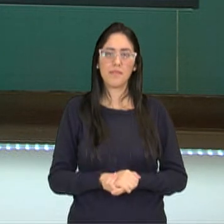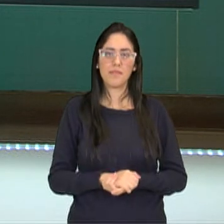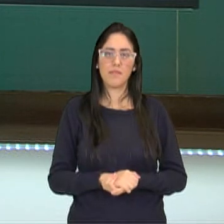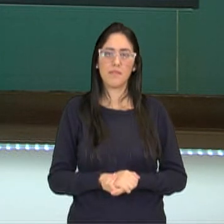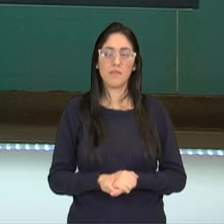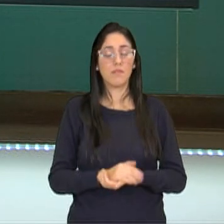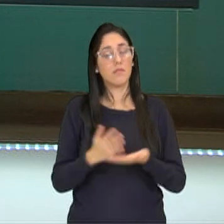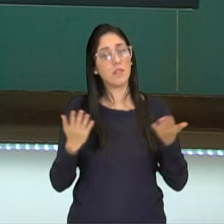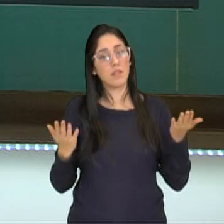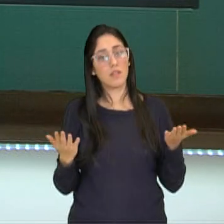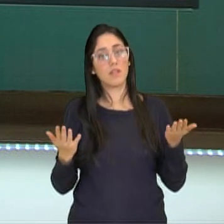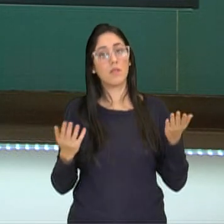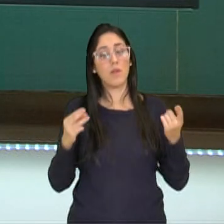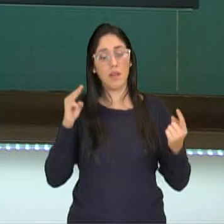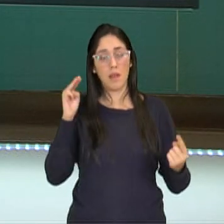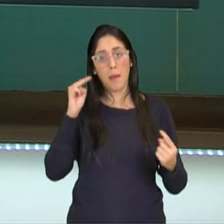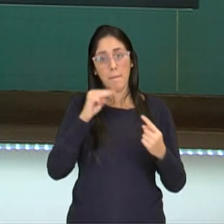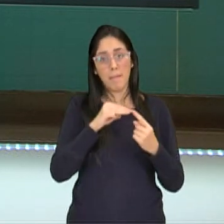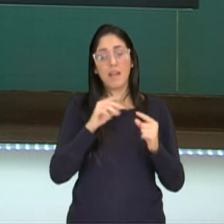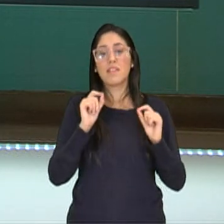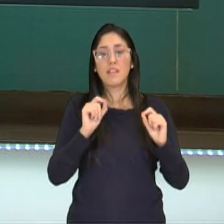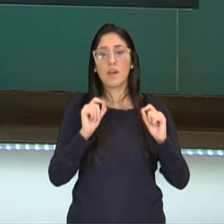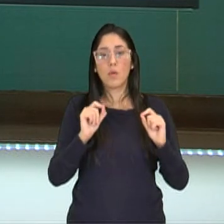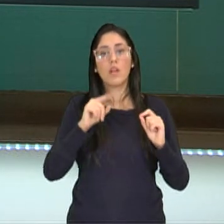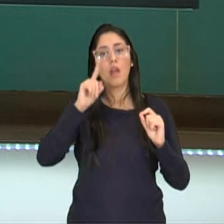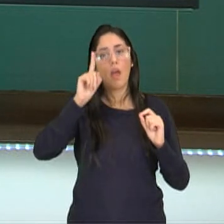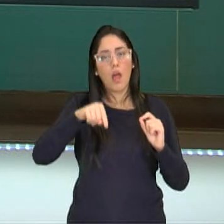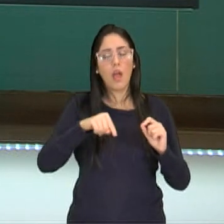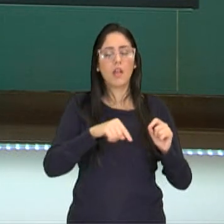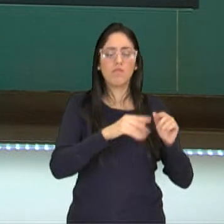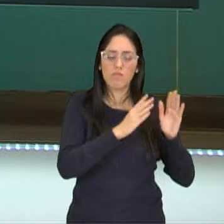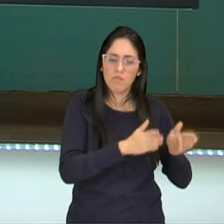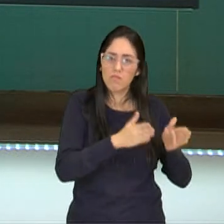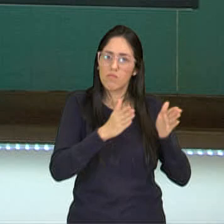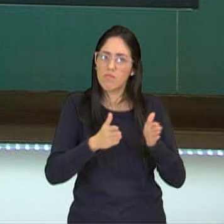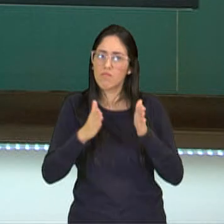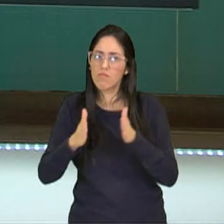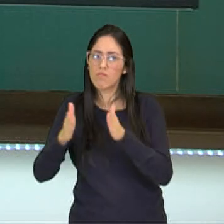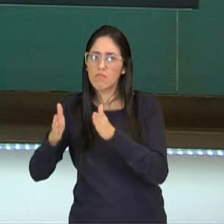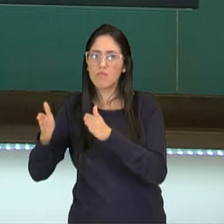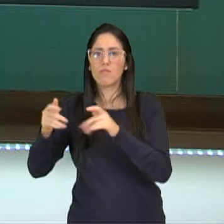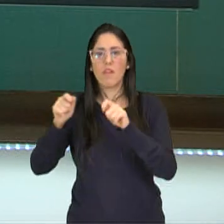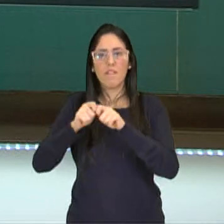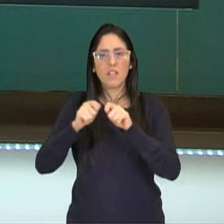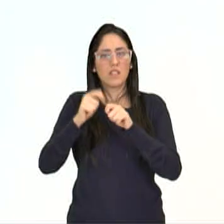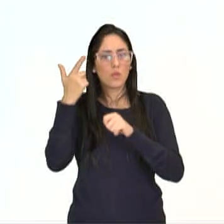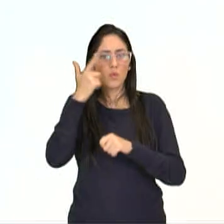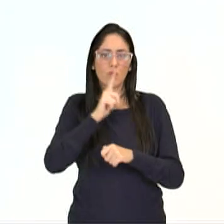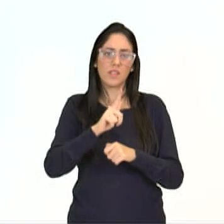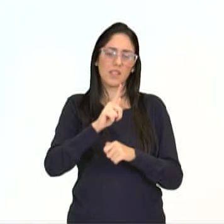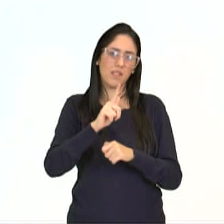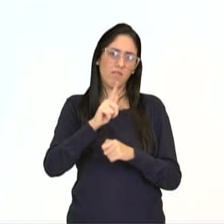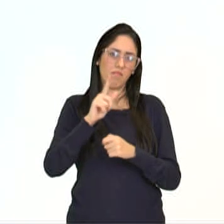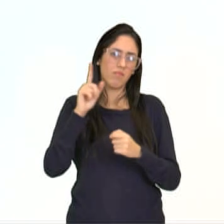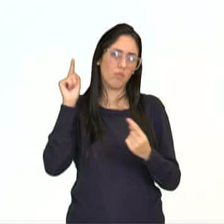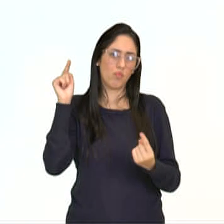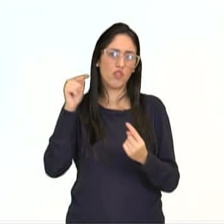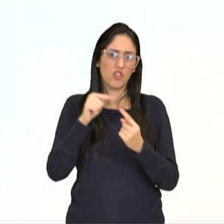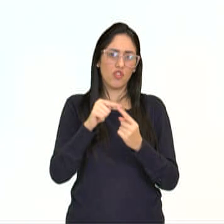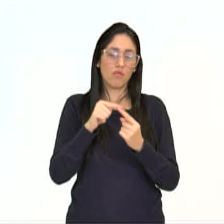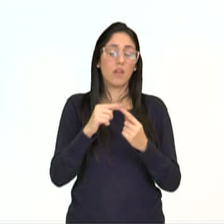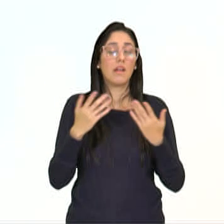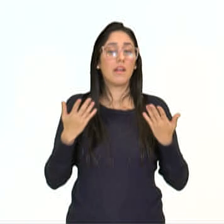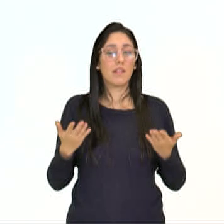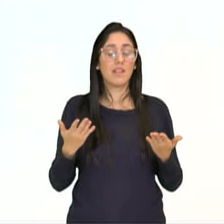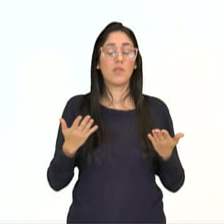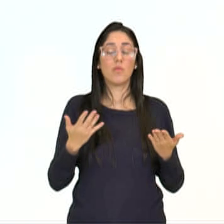podemos pensar que as metas são os passos a qual a gente quer dar para atingimento dela. Então, para a gente atingir,